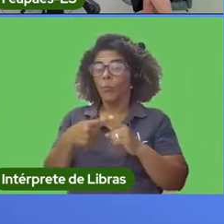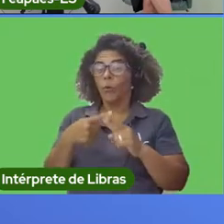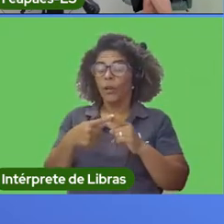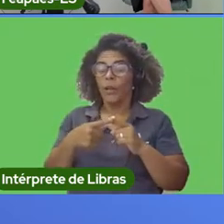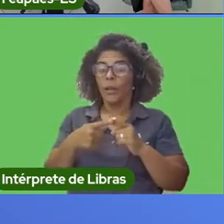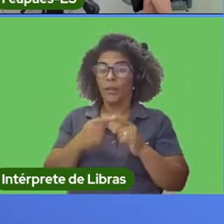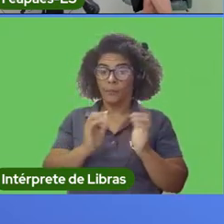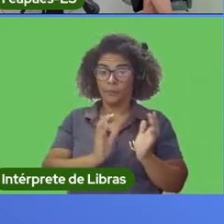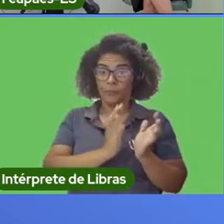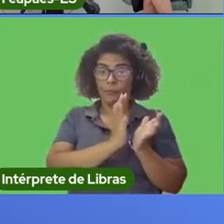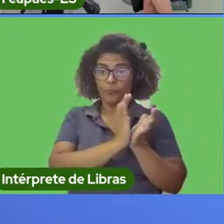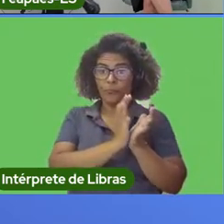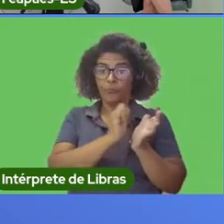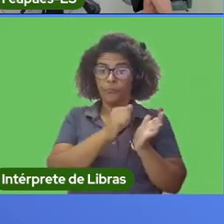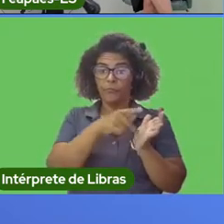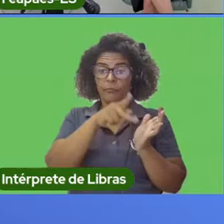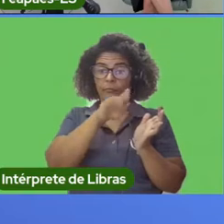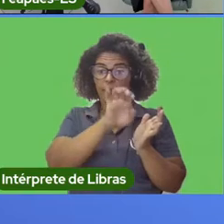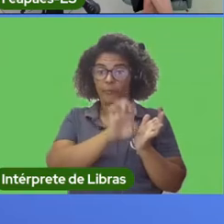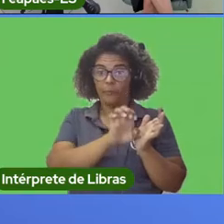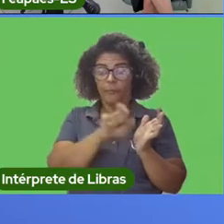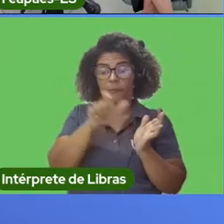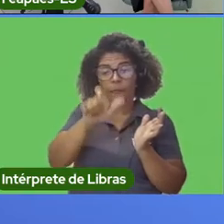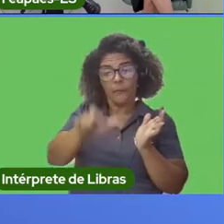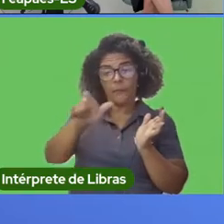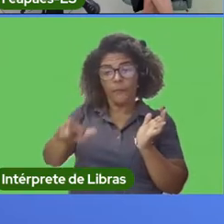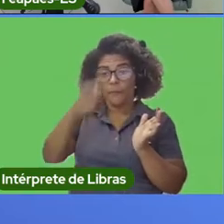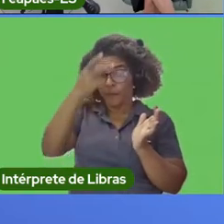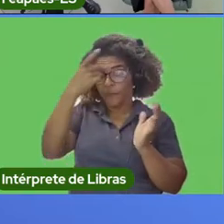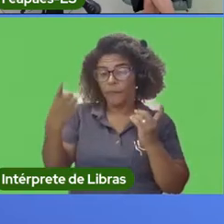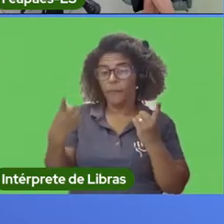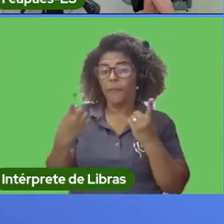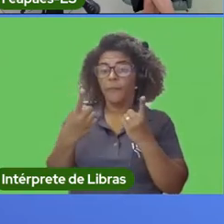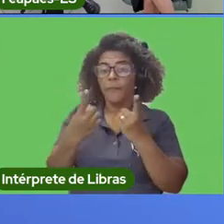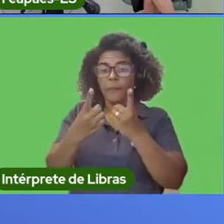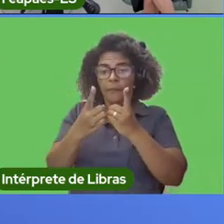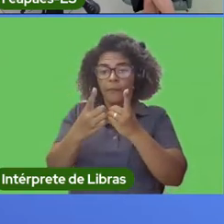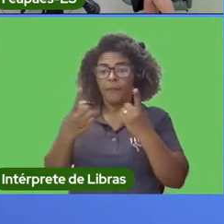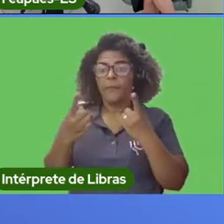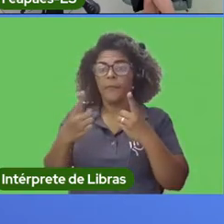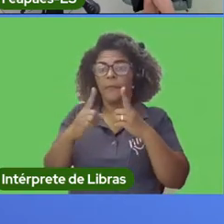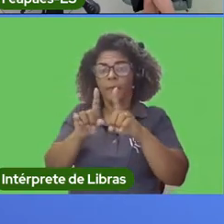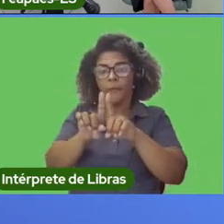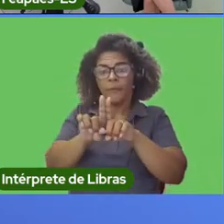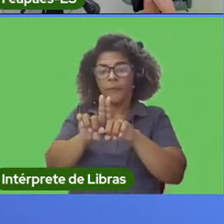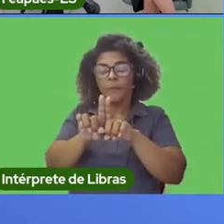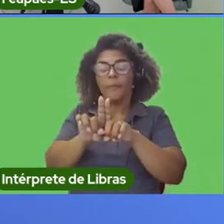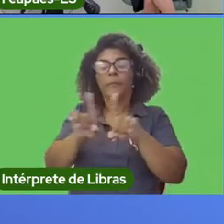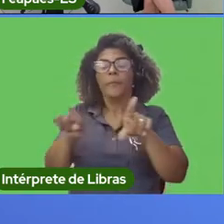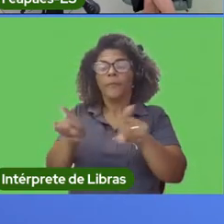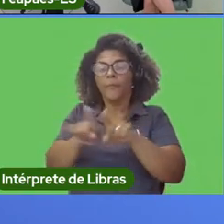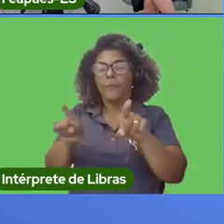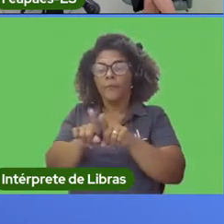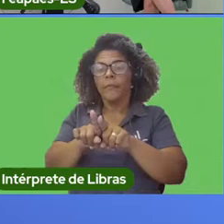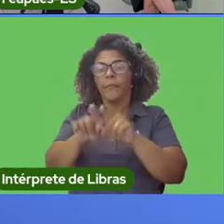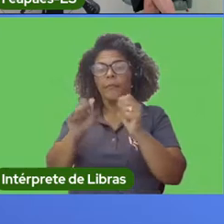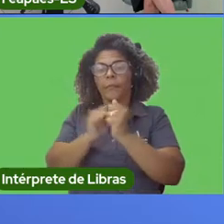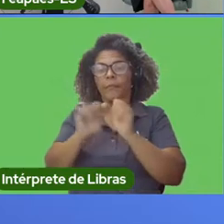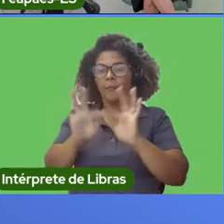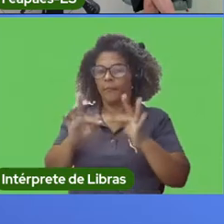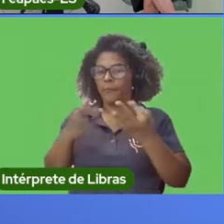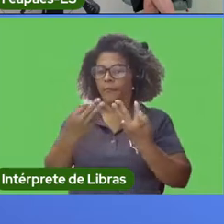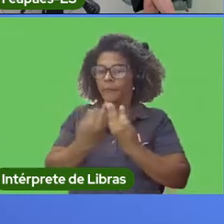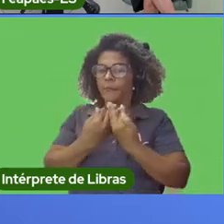o usuário com deficiência, com a usuária com deficiência, mas também com as suas famílias, isso permite um espaço